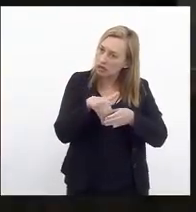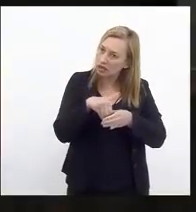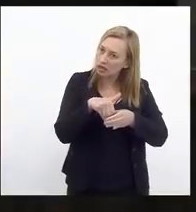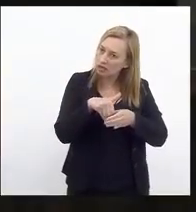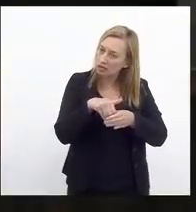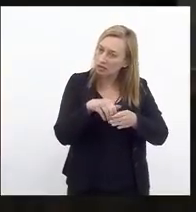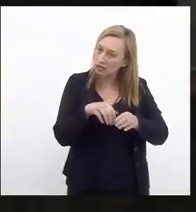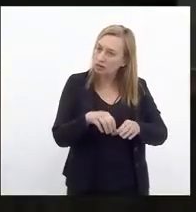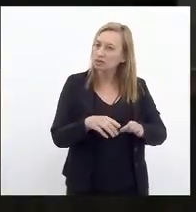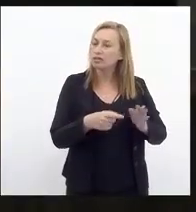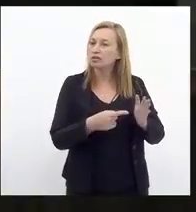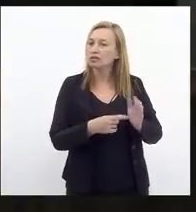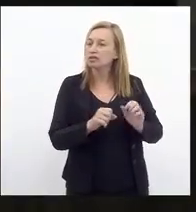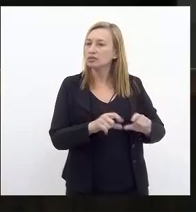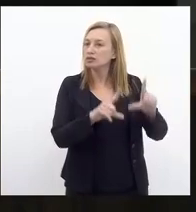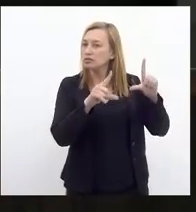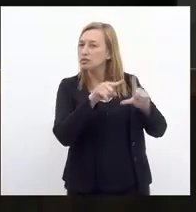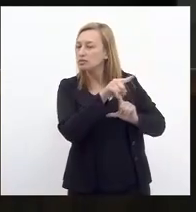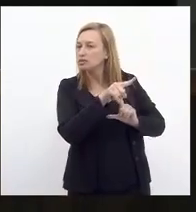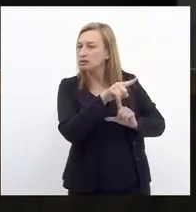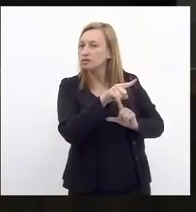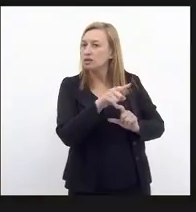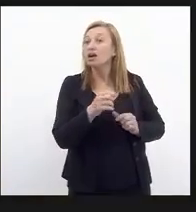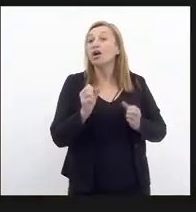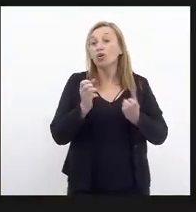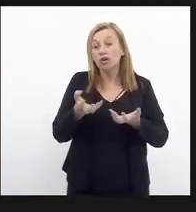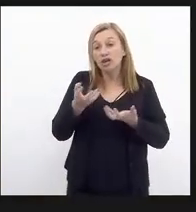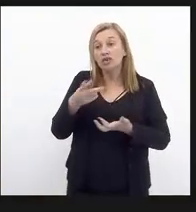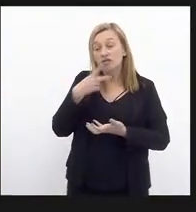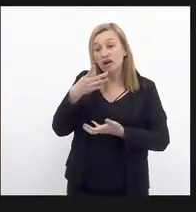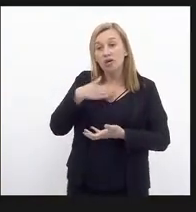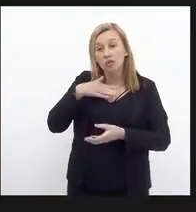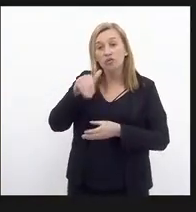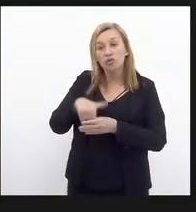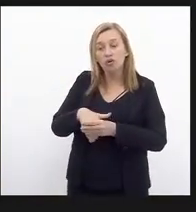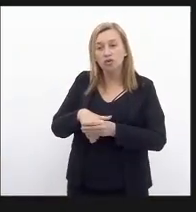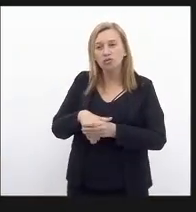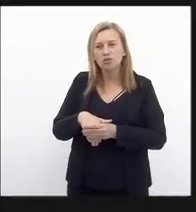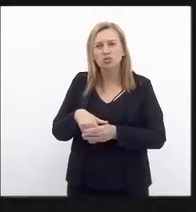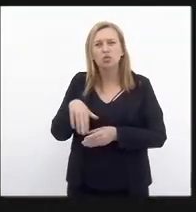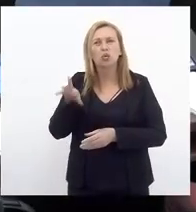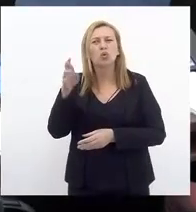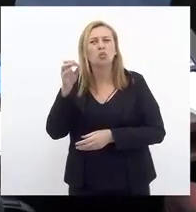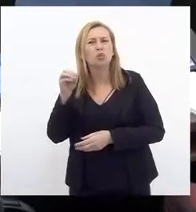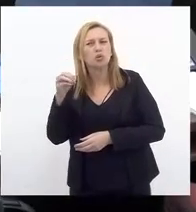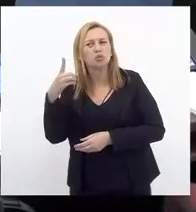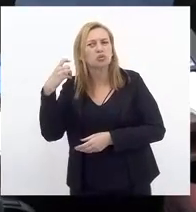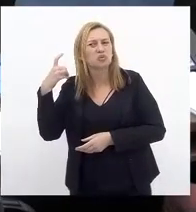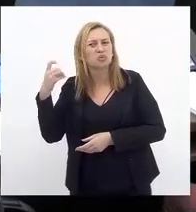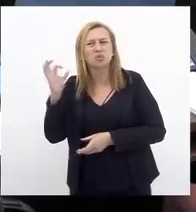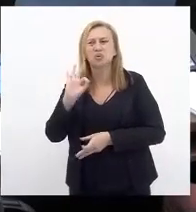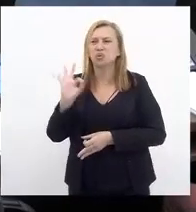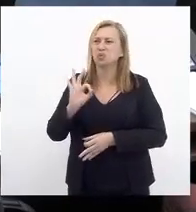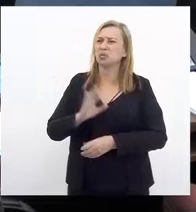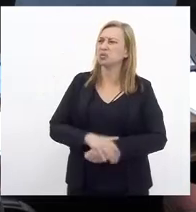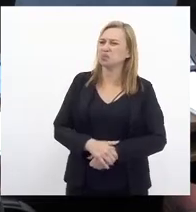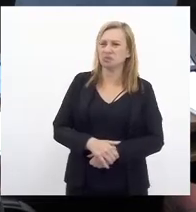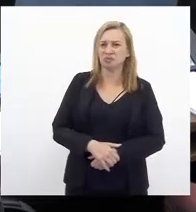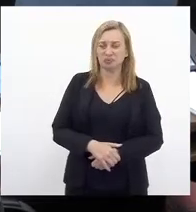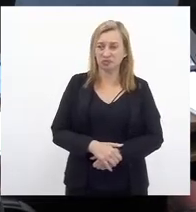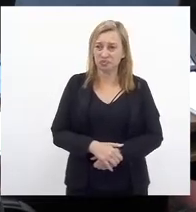sistema e eu que eu queria eu queria declarar o bota-abaixo legal Bruno silêncio é